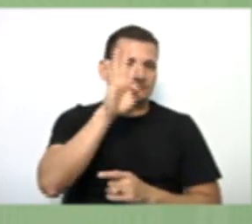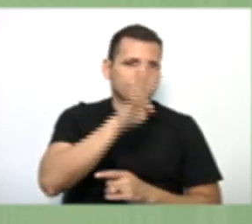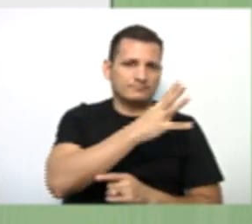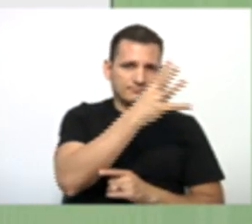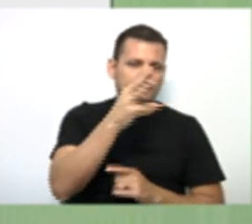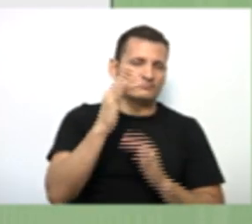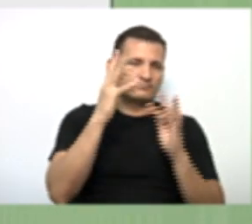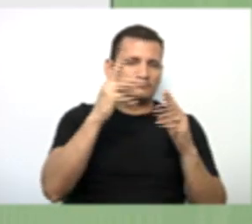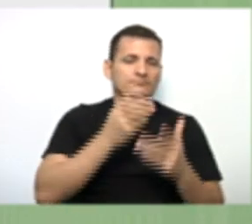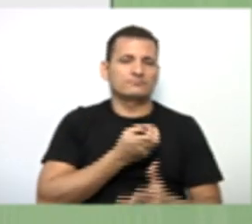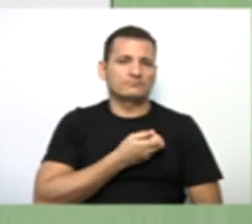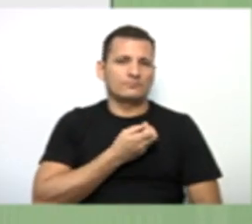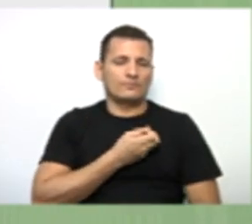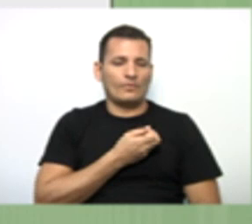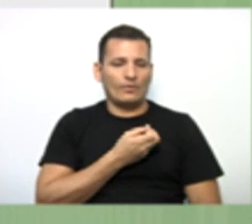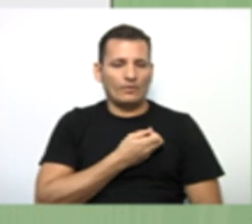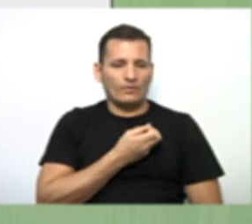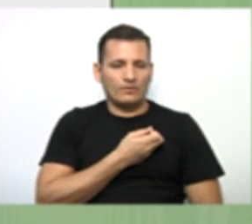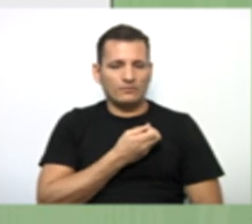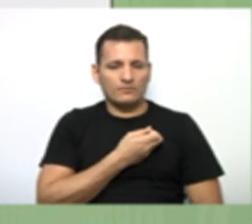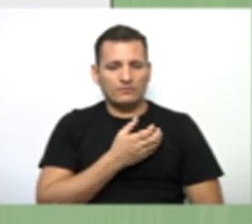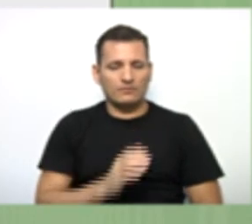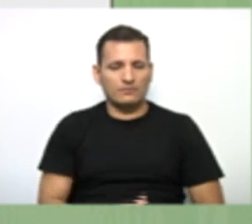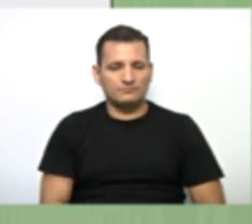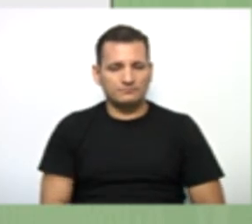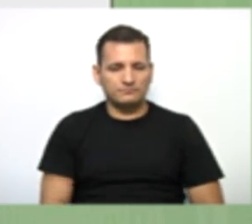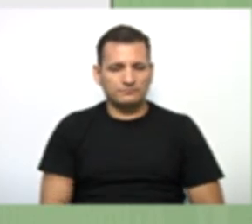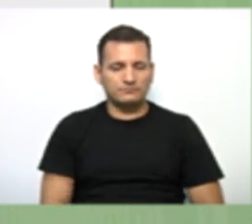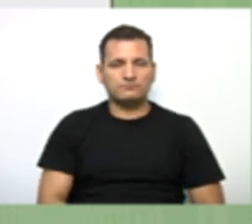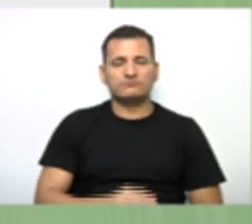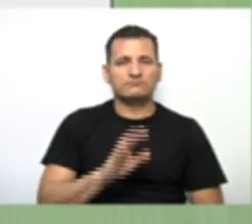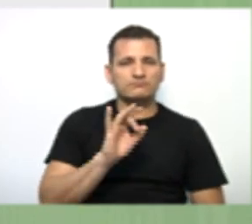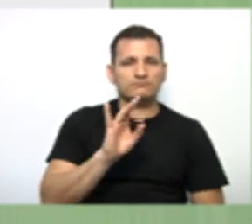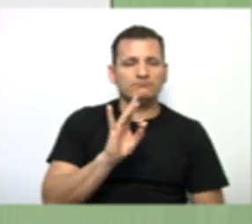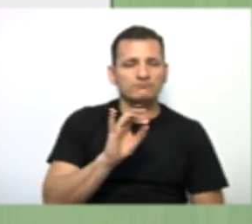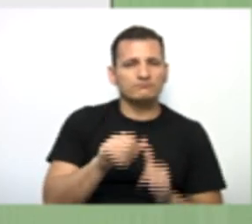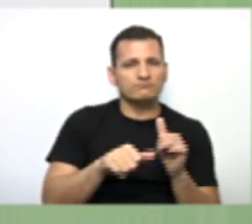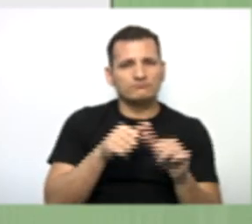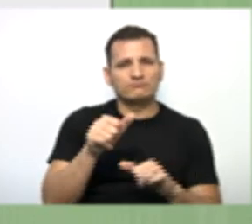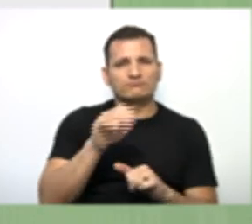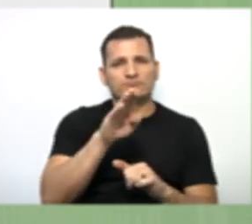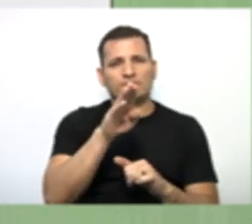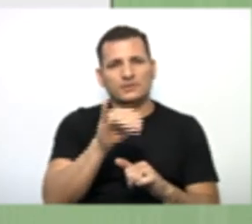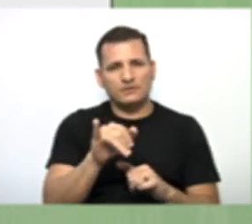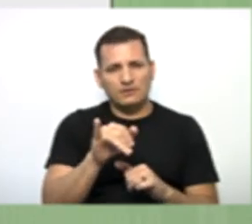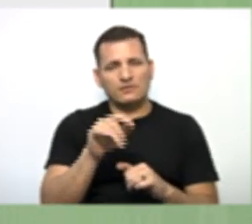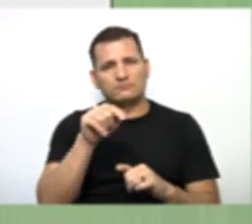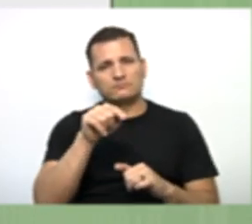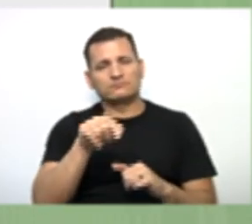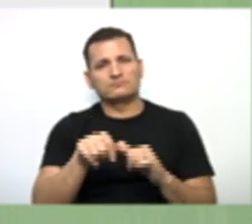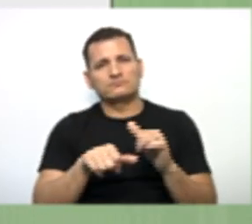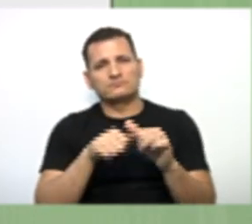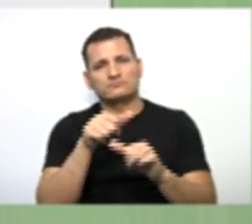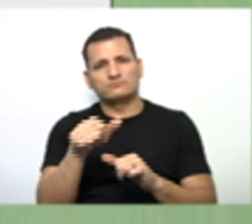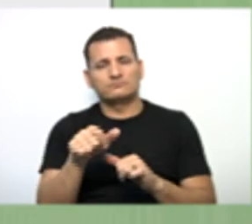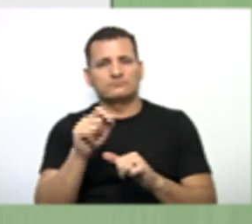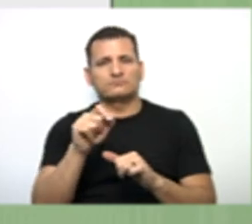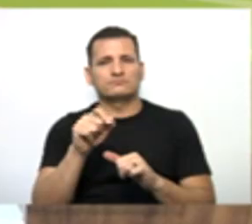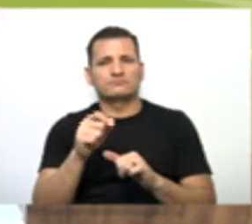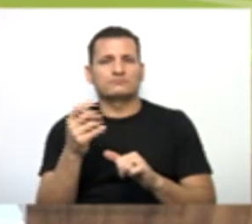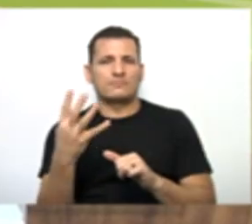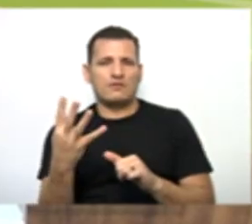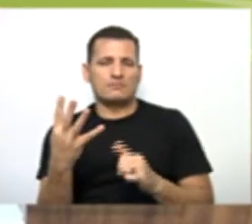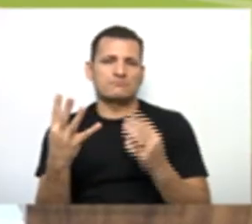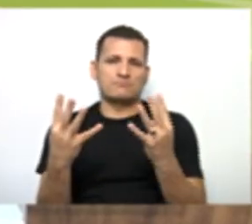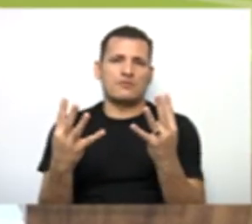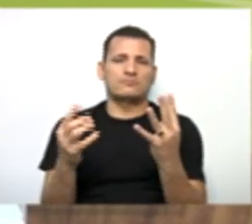tá, gente? É. Basicamente, então, converte para binário, pega essa representação binária e divide em blocos de 4